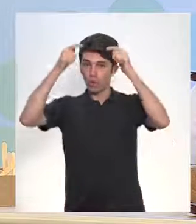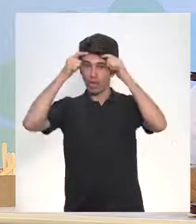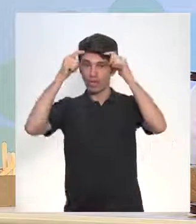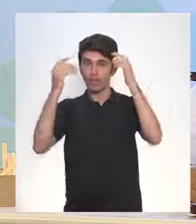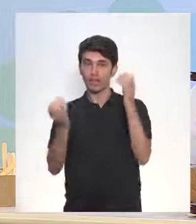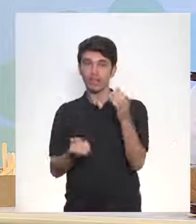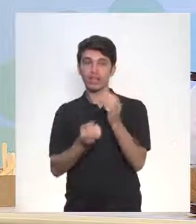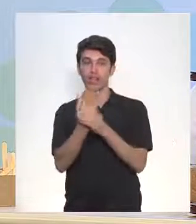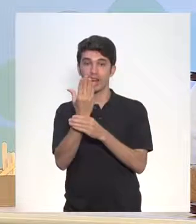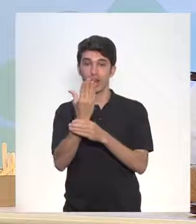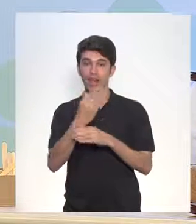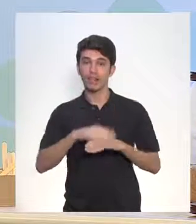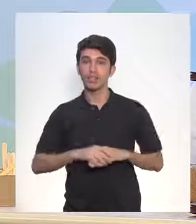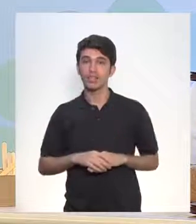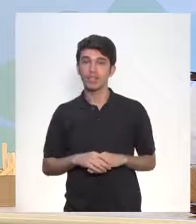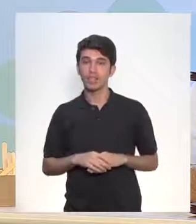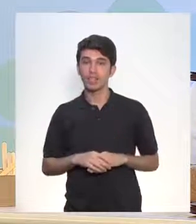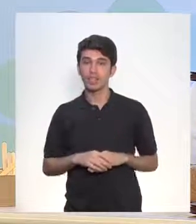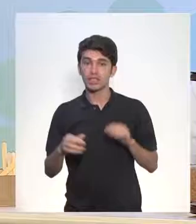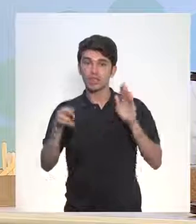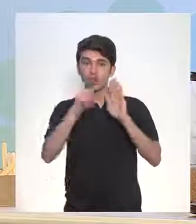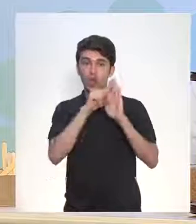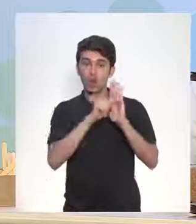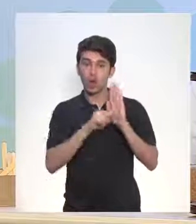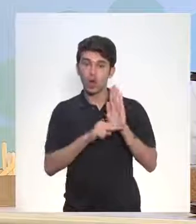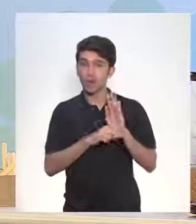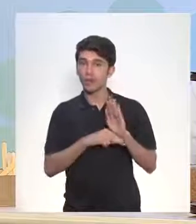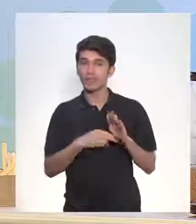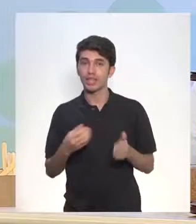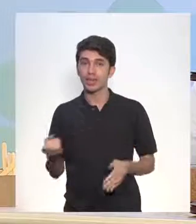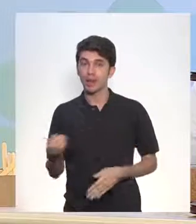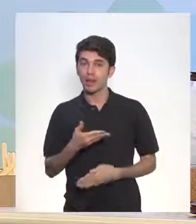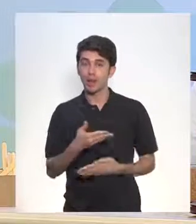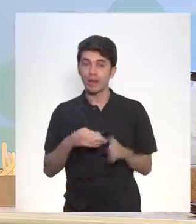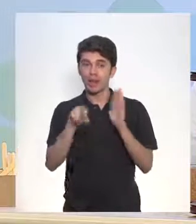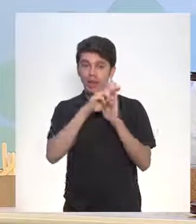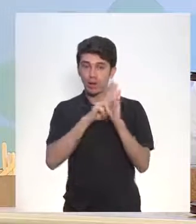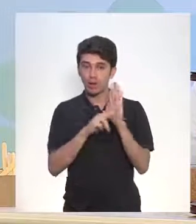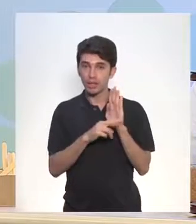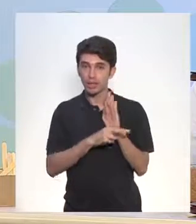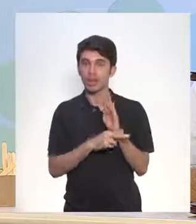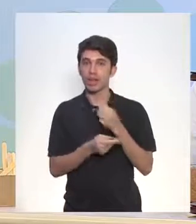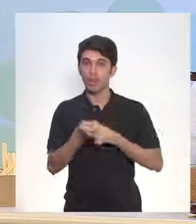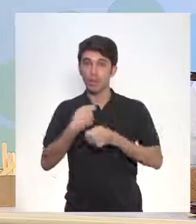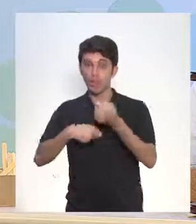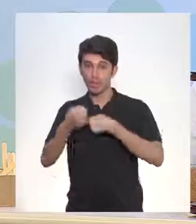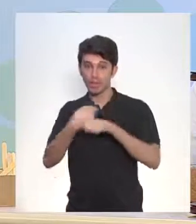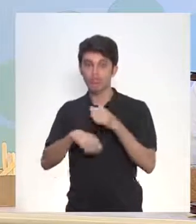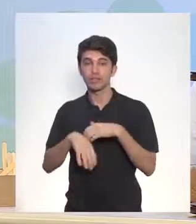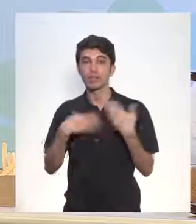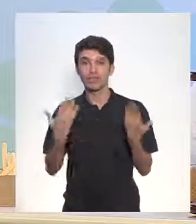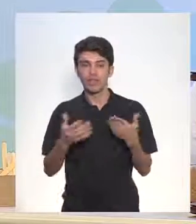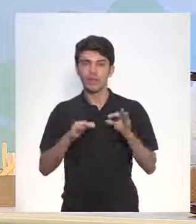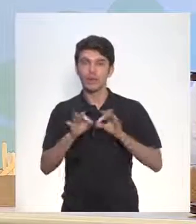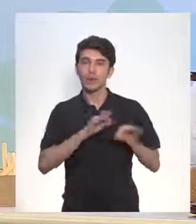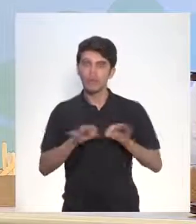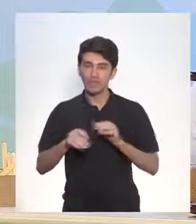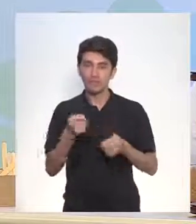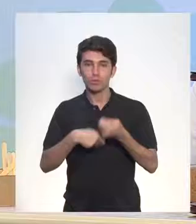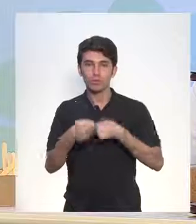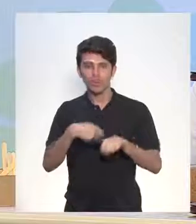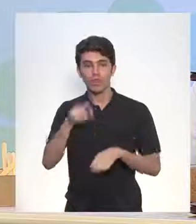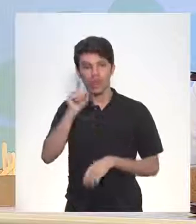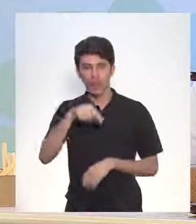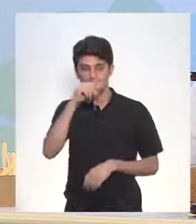série de normas para regulamentar o comércio. O mercantilismo é isso, é quando